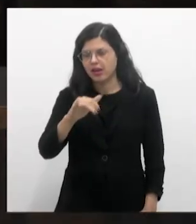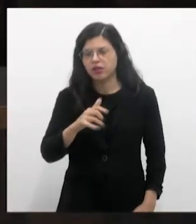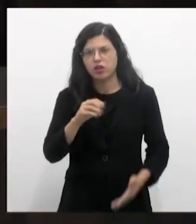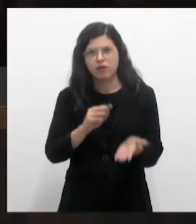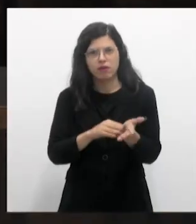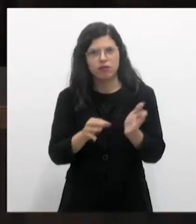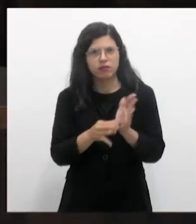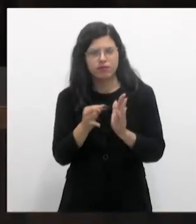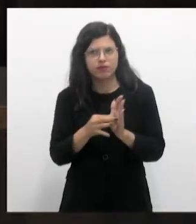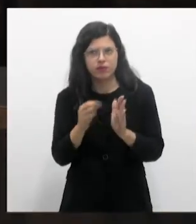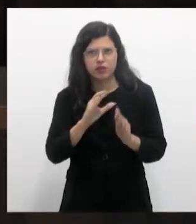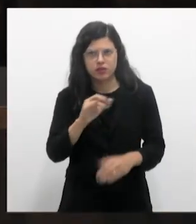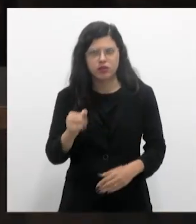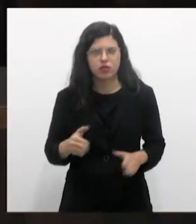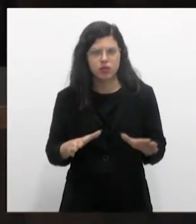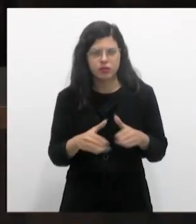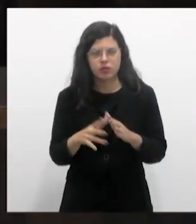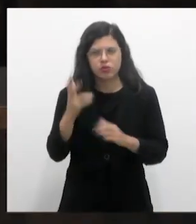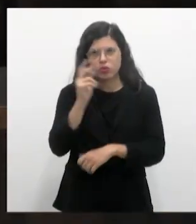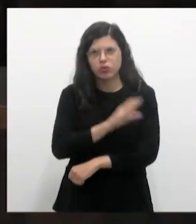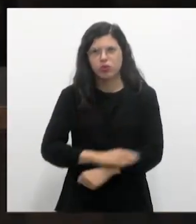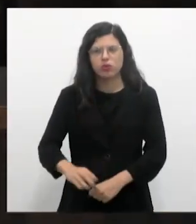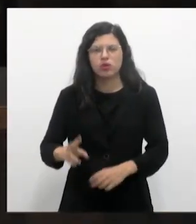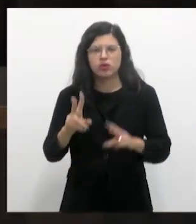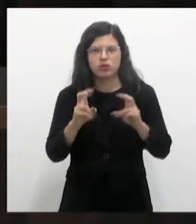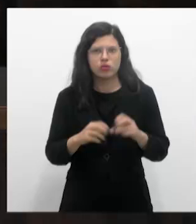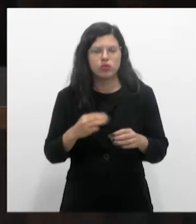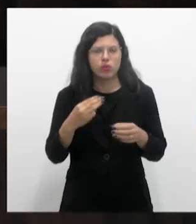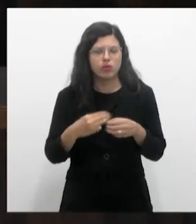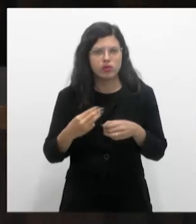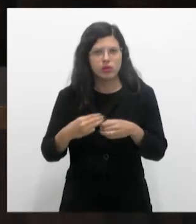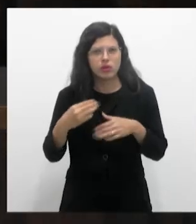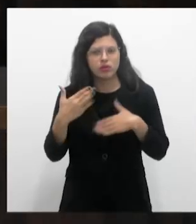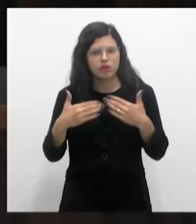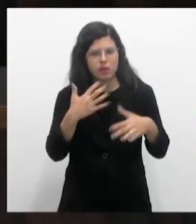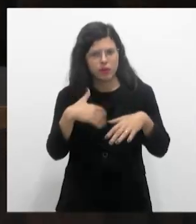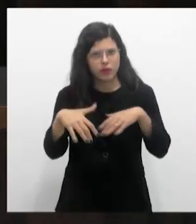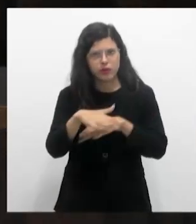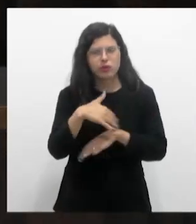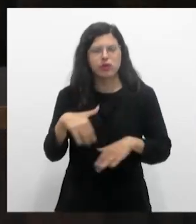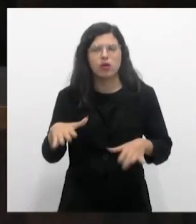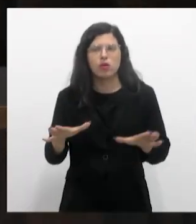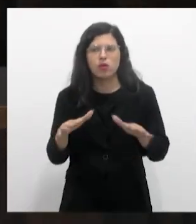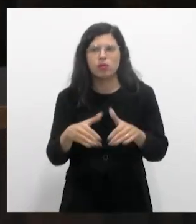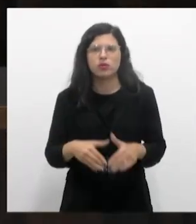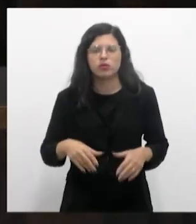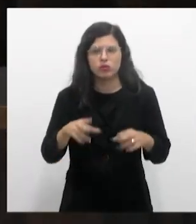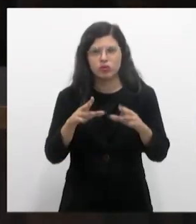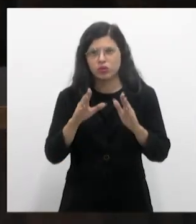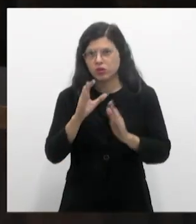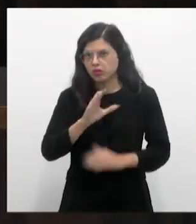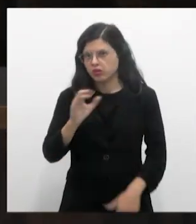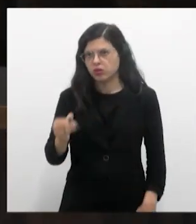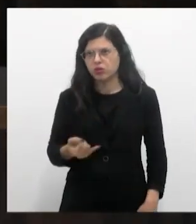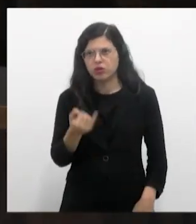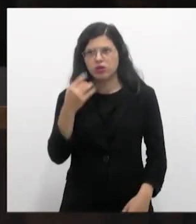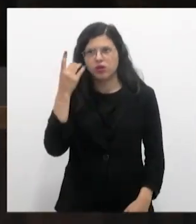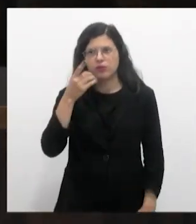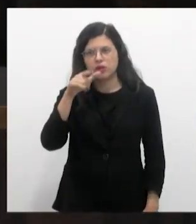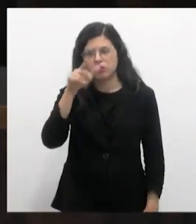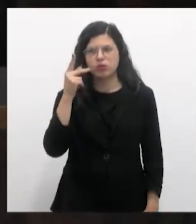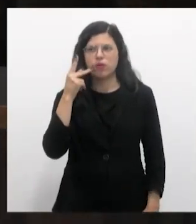Justiça, de Cultura e de Assuntos Municipais de Desenvolvimento Regional. Pela Comissão de Constituição e Justiça, deputado Luiz